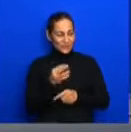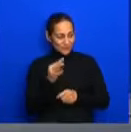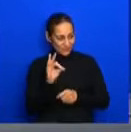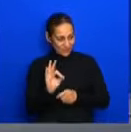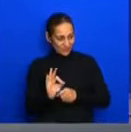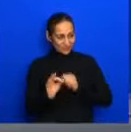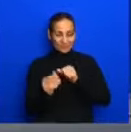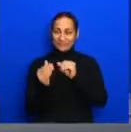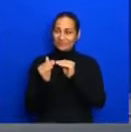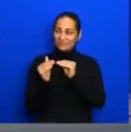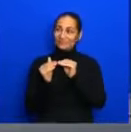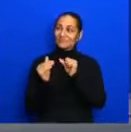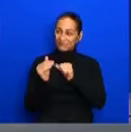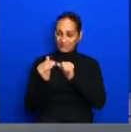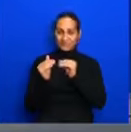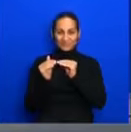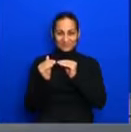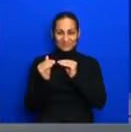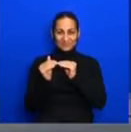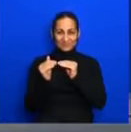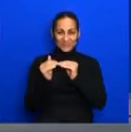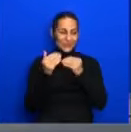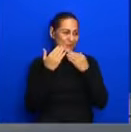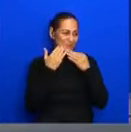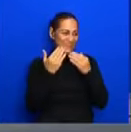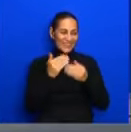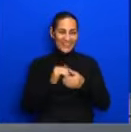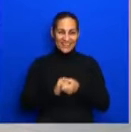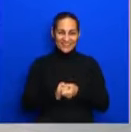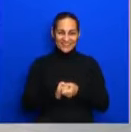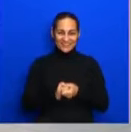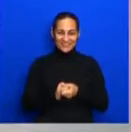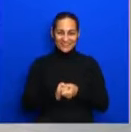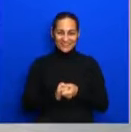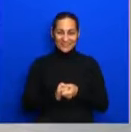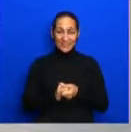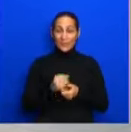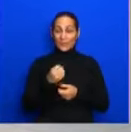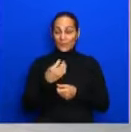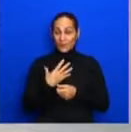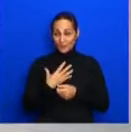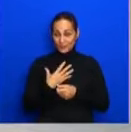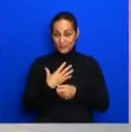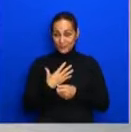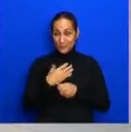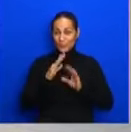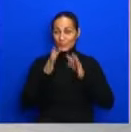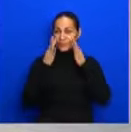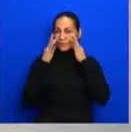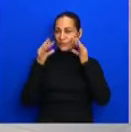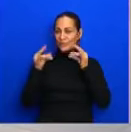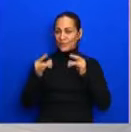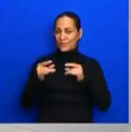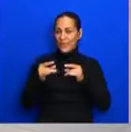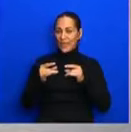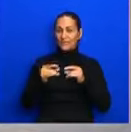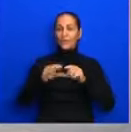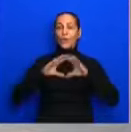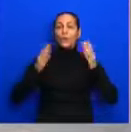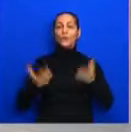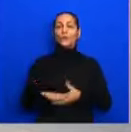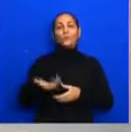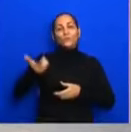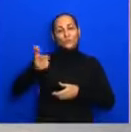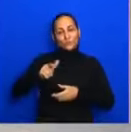confirmam? Sim, confirmo. Sim, confirmo. Obrigado. Bem, conforme explicamos, o Globo será